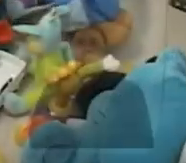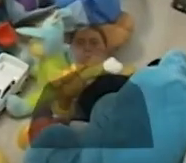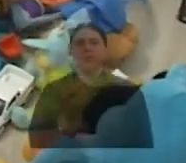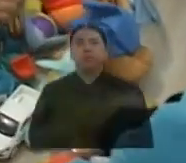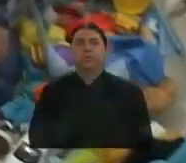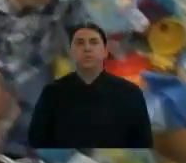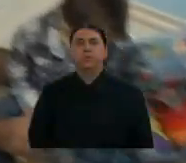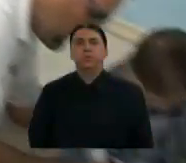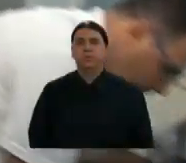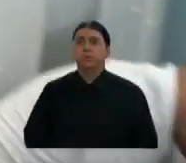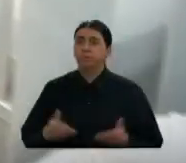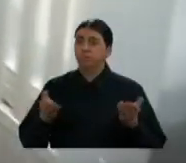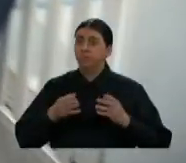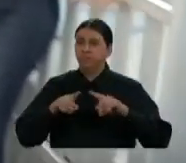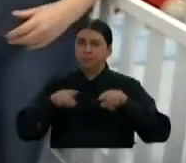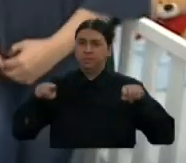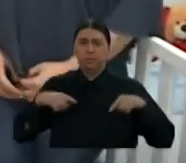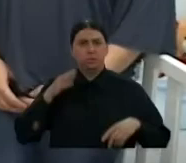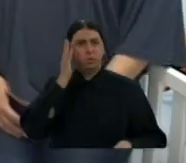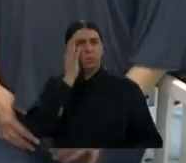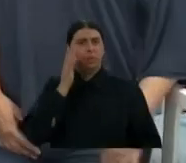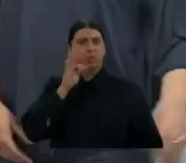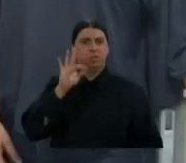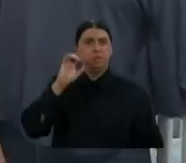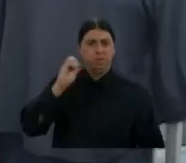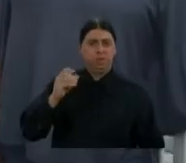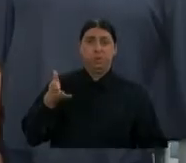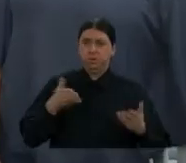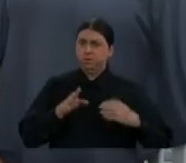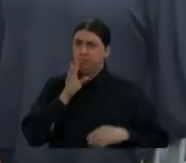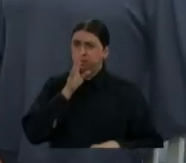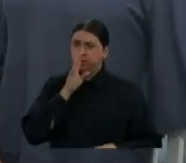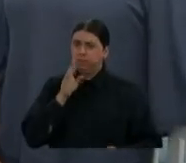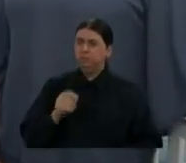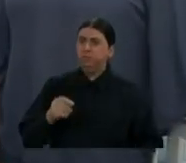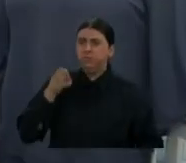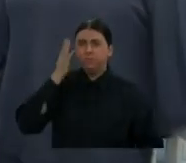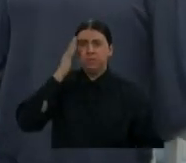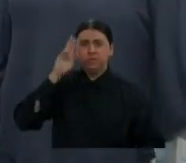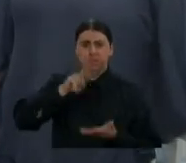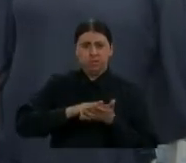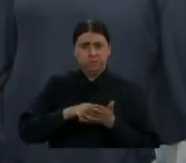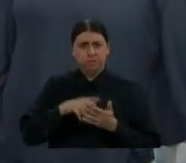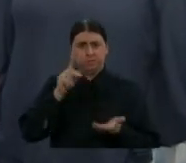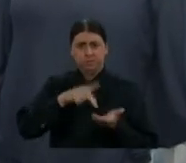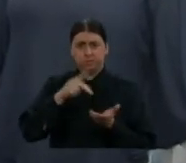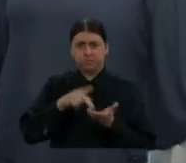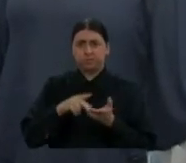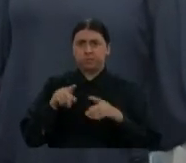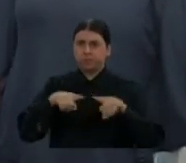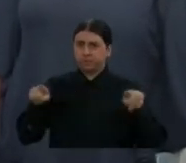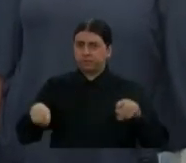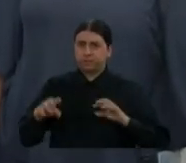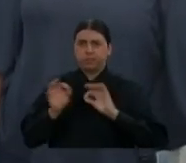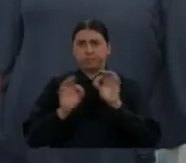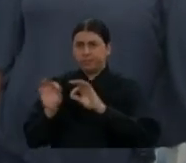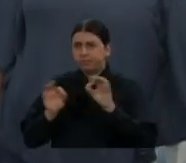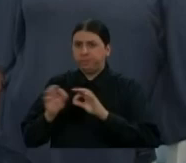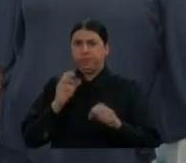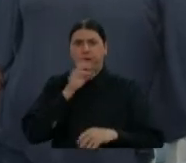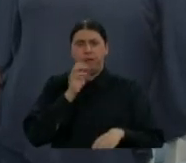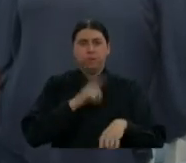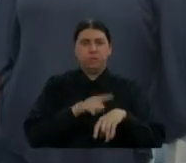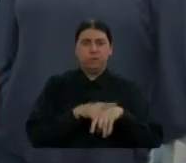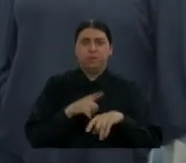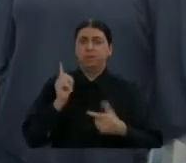mostramos aqui no quarto do hotel finalmente nós conhecemos o recanto e na verdade o quarto arrumado e que as peças é sempre